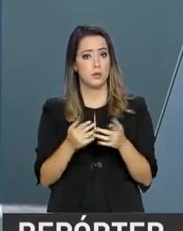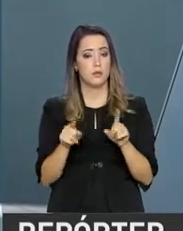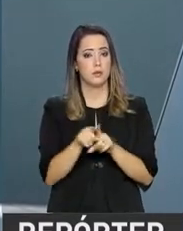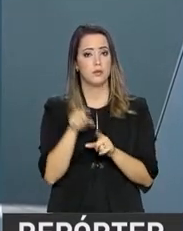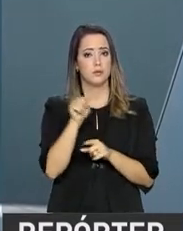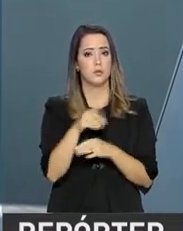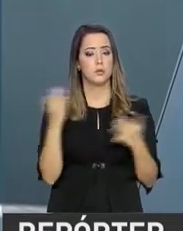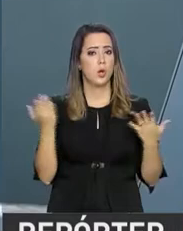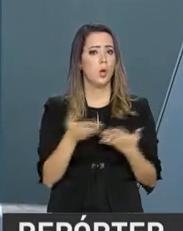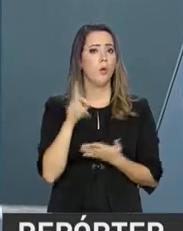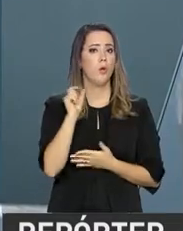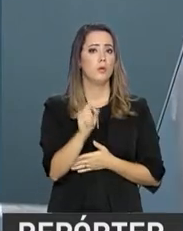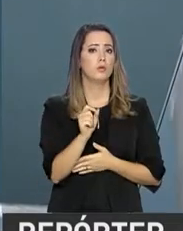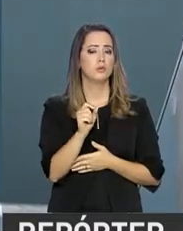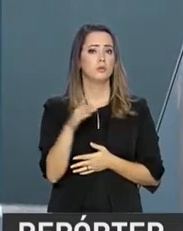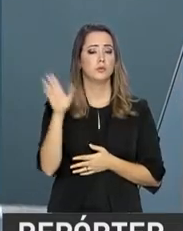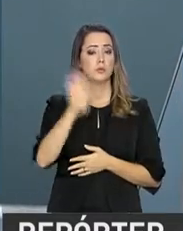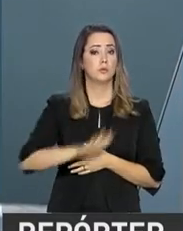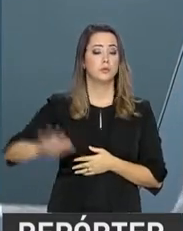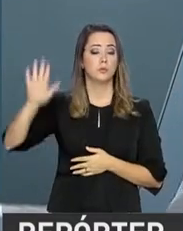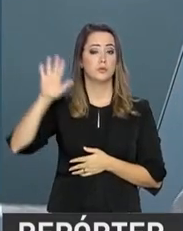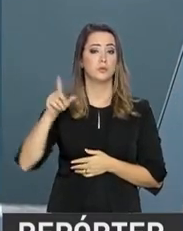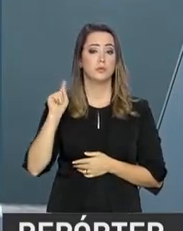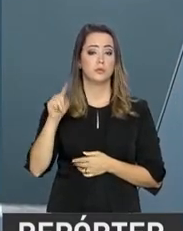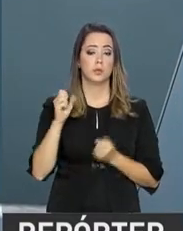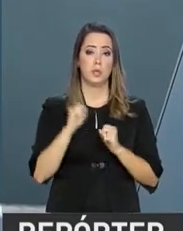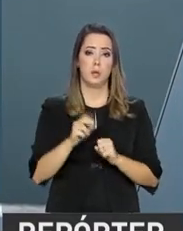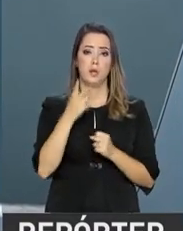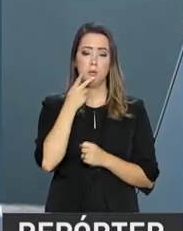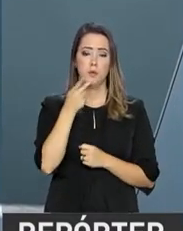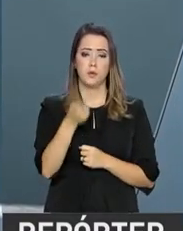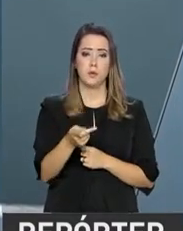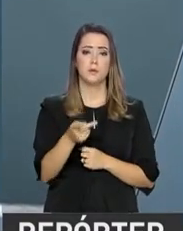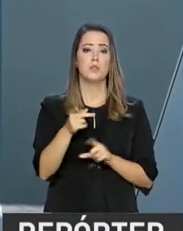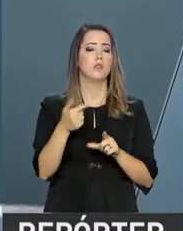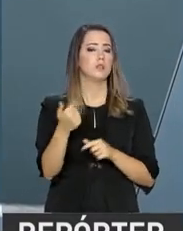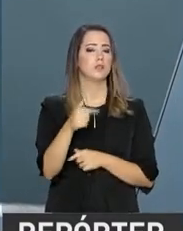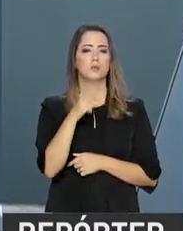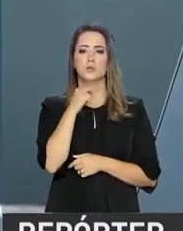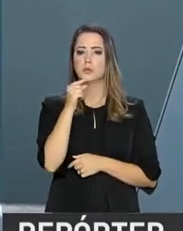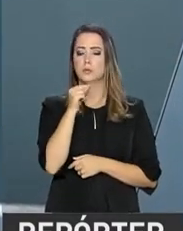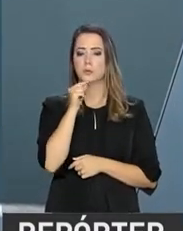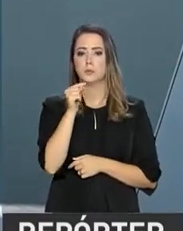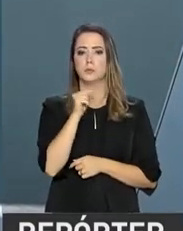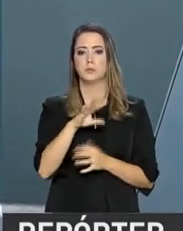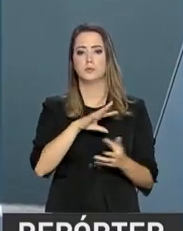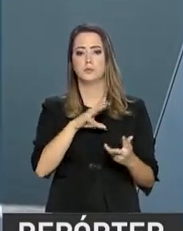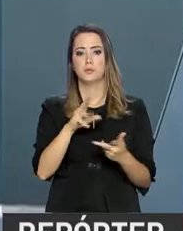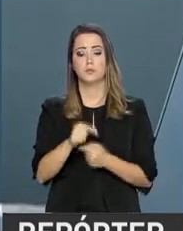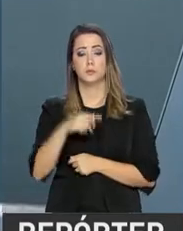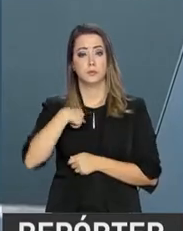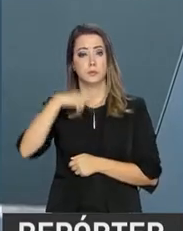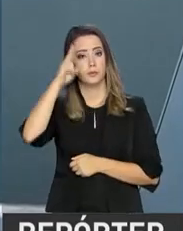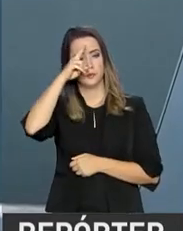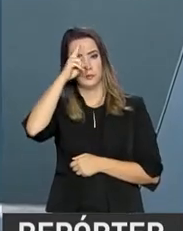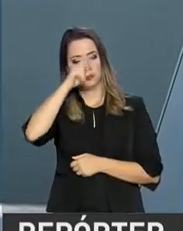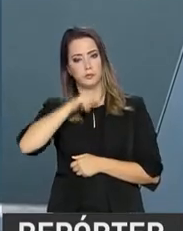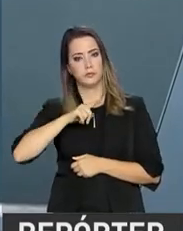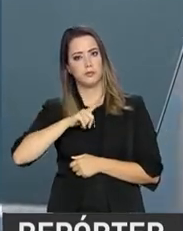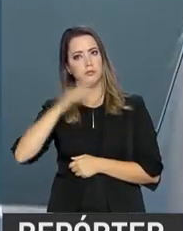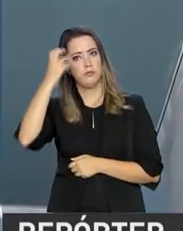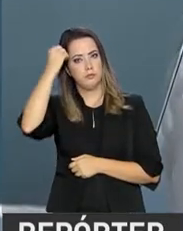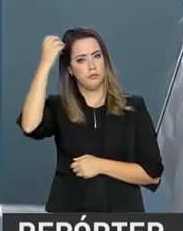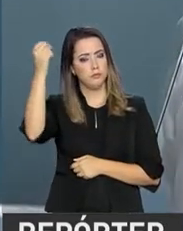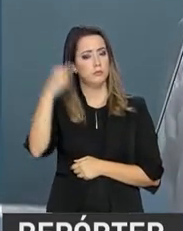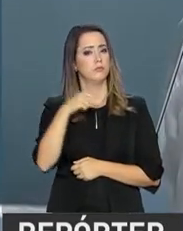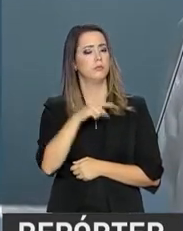uma dimensão nacional e posso dizer, sem medo de errar, até uma dimensão internacional. Eu me recordo que estando, se não me